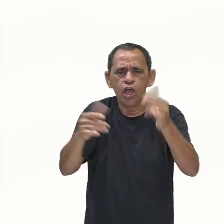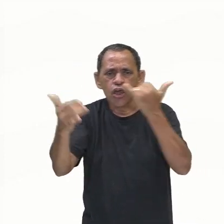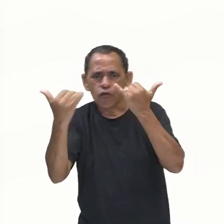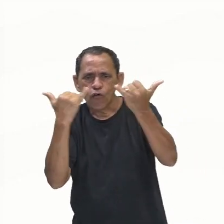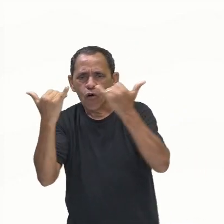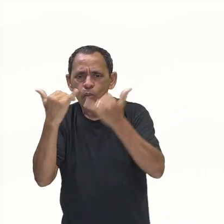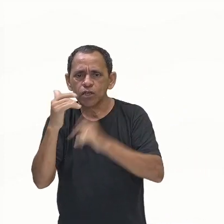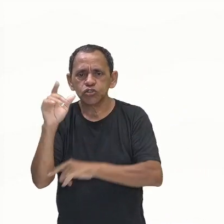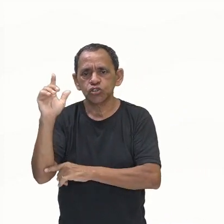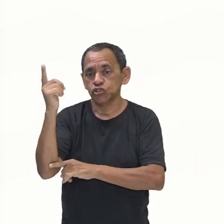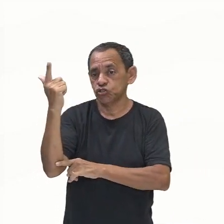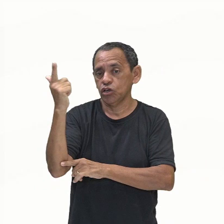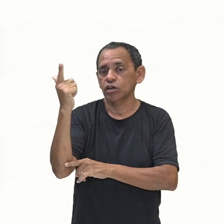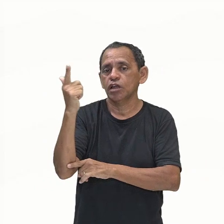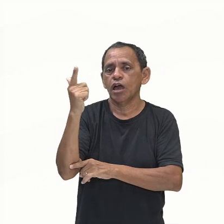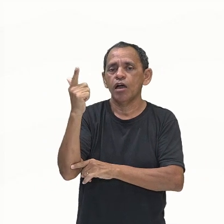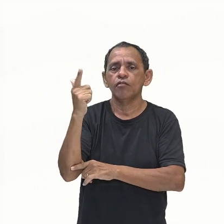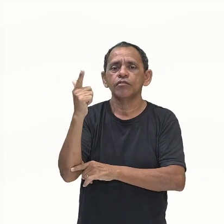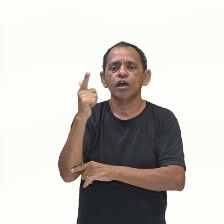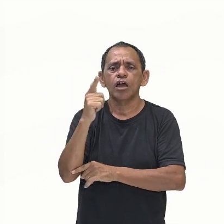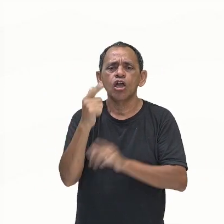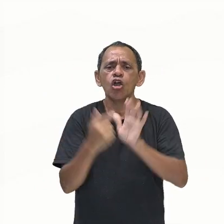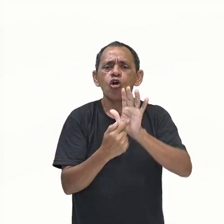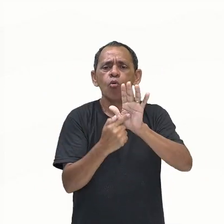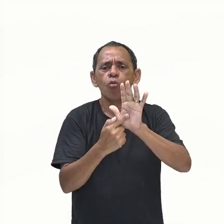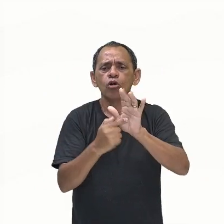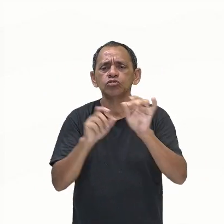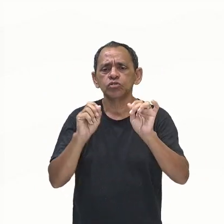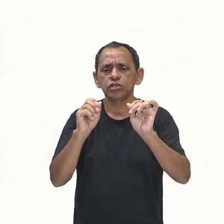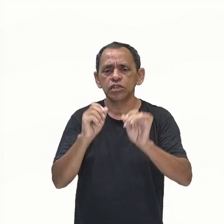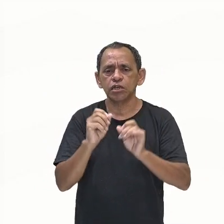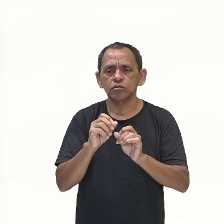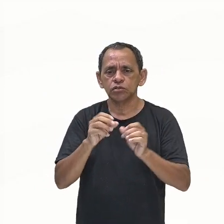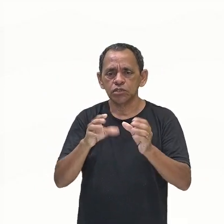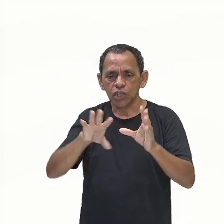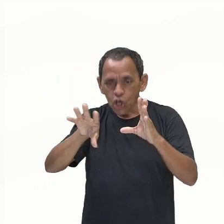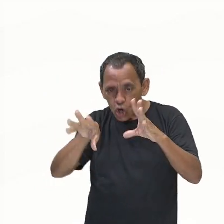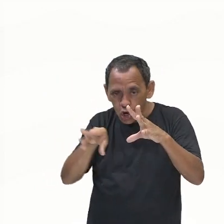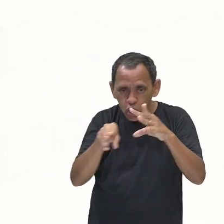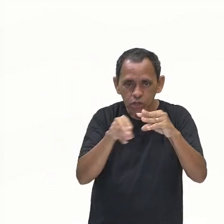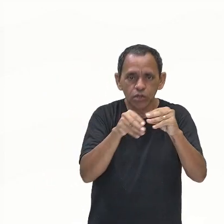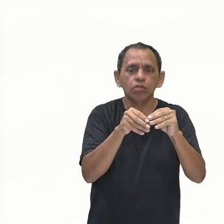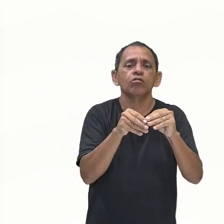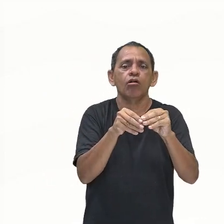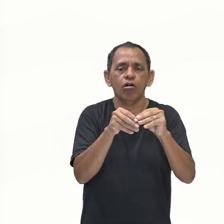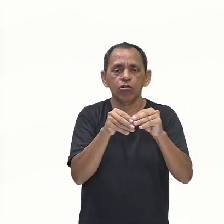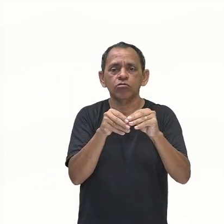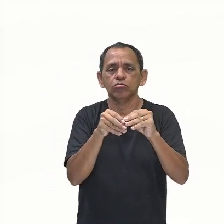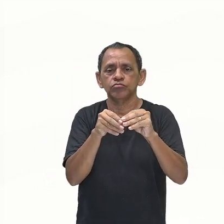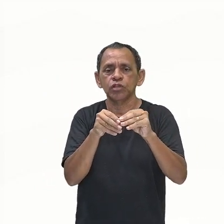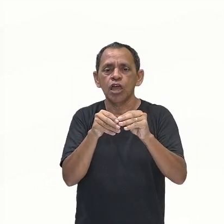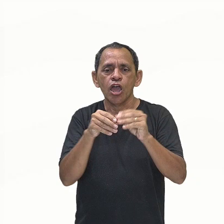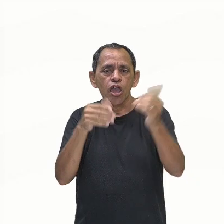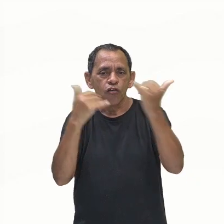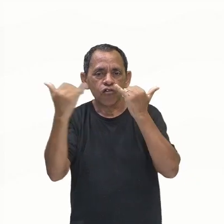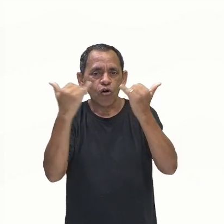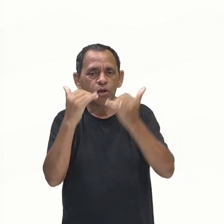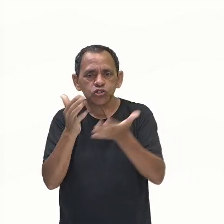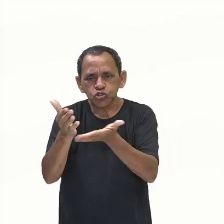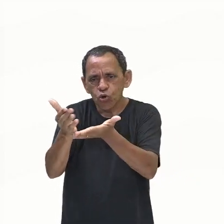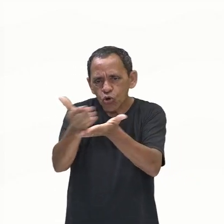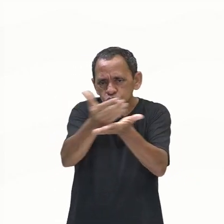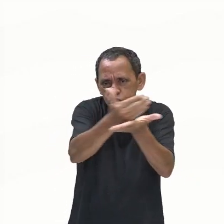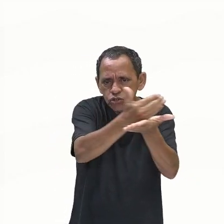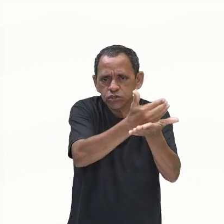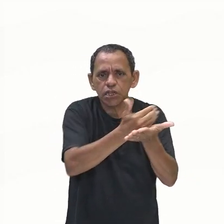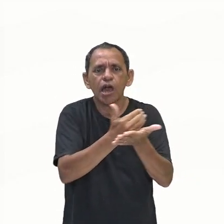geográfica, os mapas e faço as análises que quiser. Se eu quiser tirar a América do Sul daqui, eu tiro. Se eu quiser tirar a